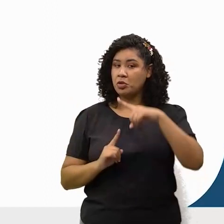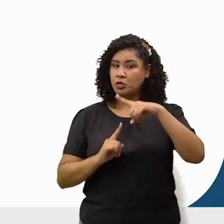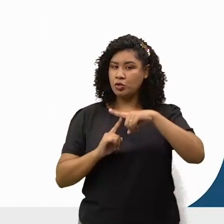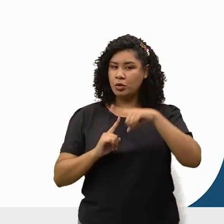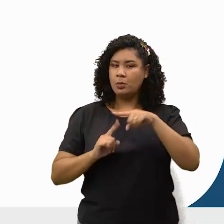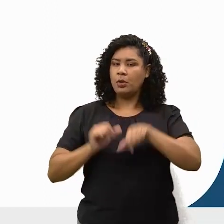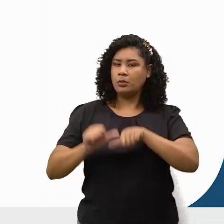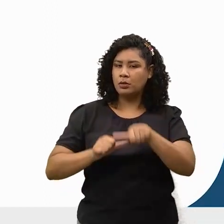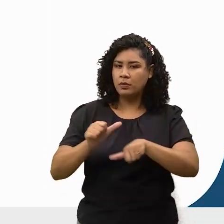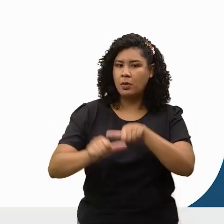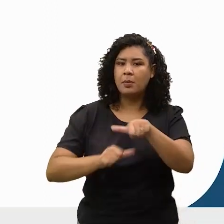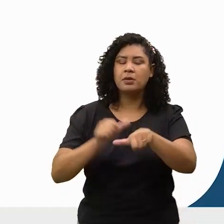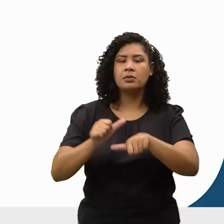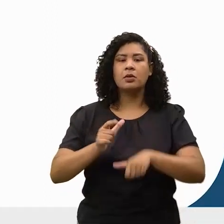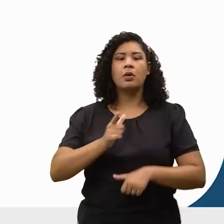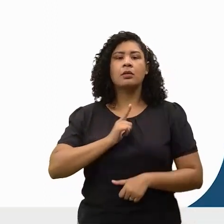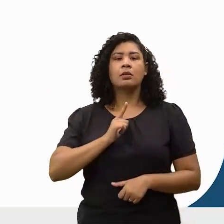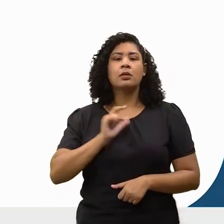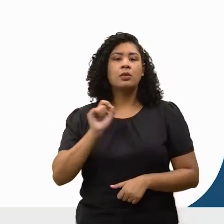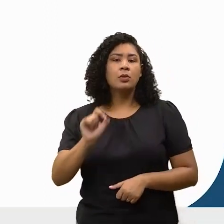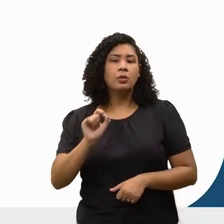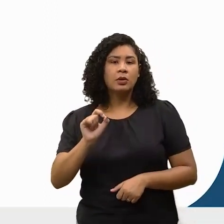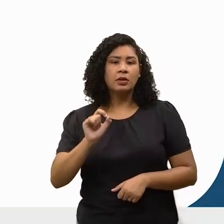transformação geralmente